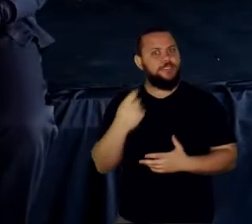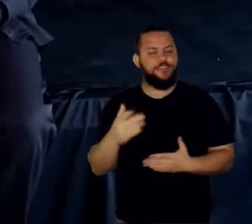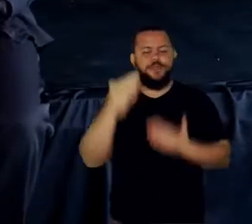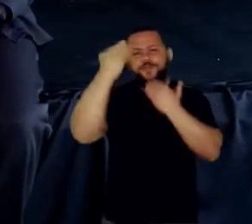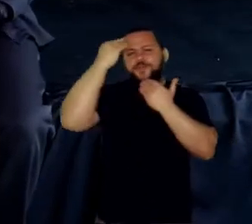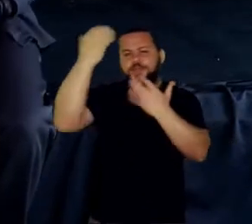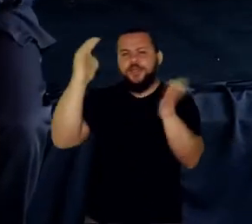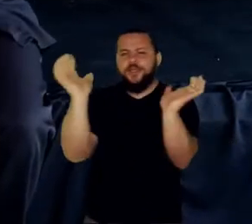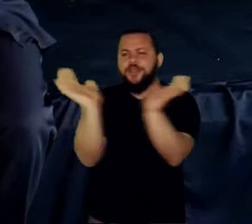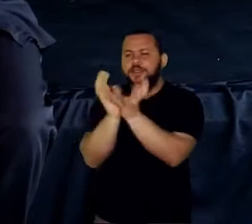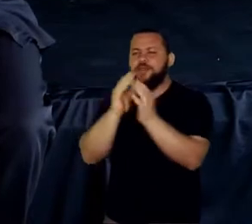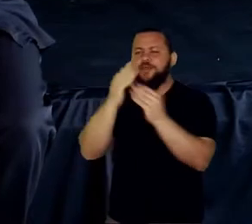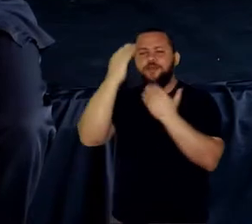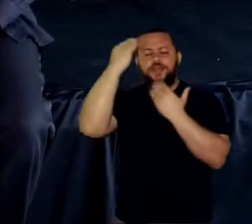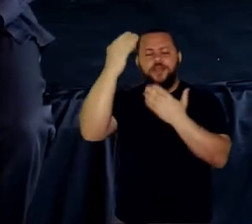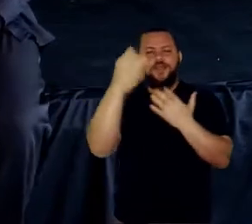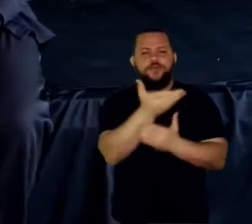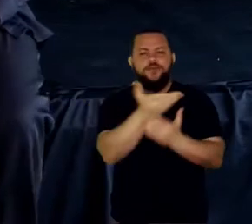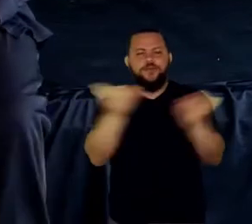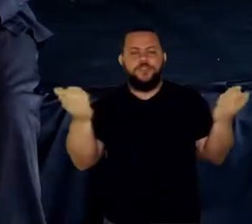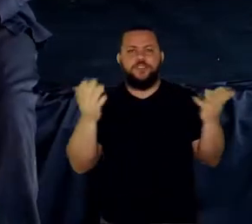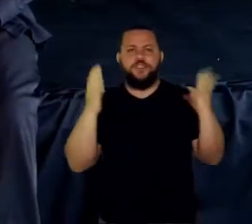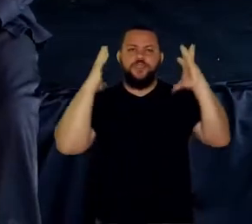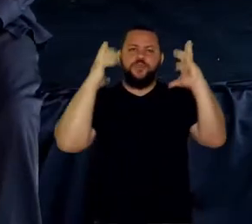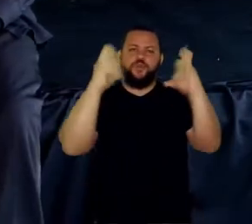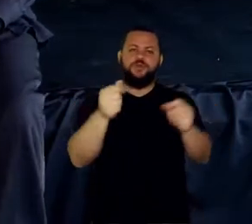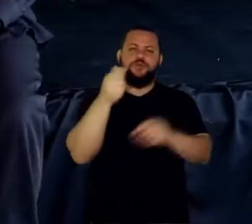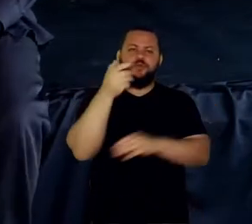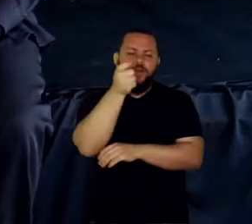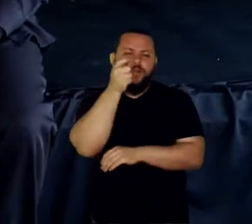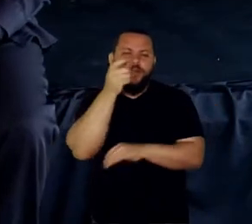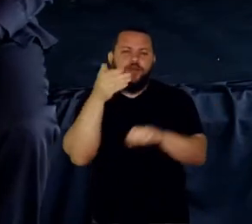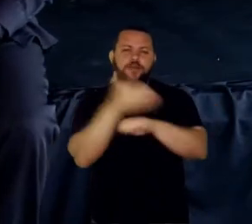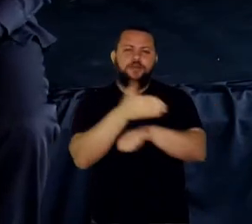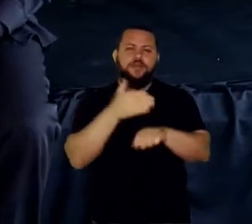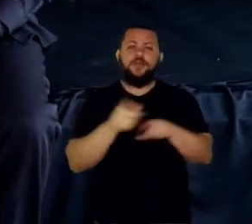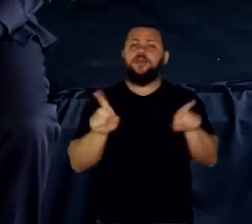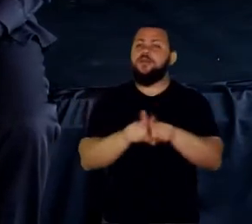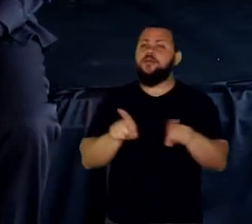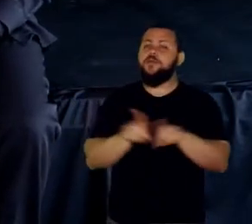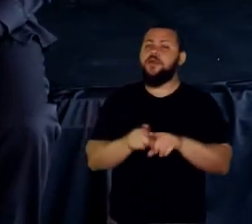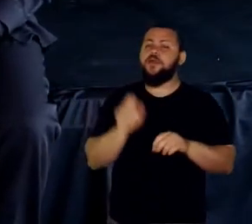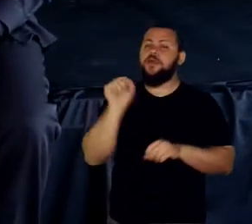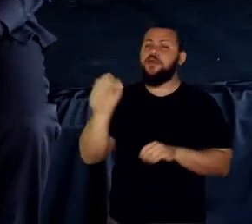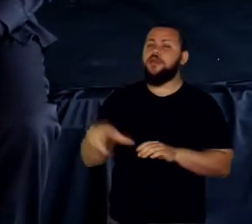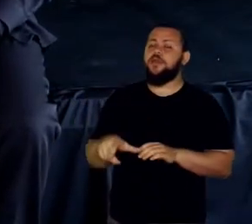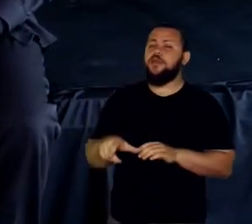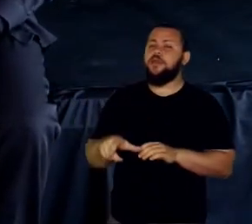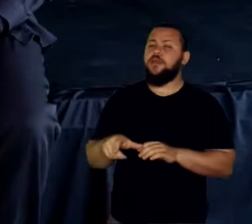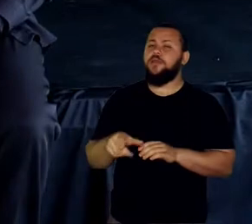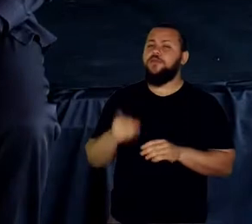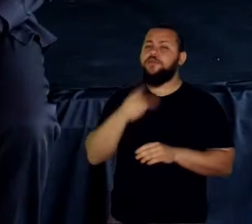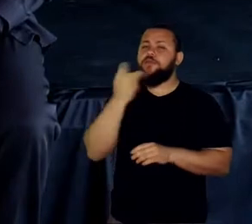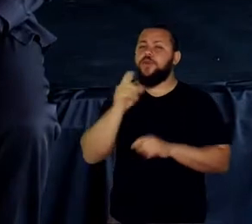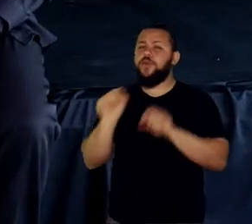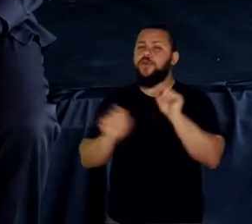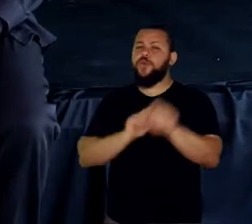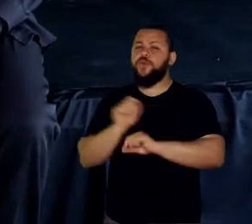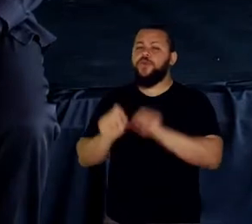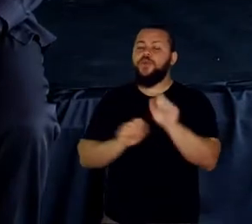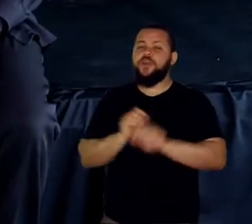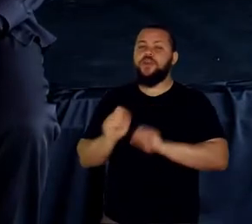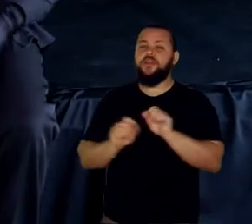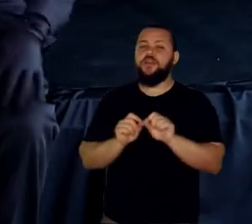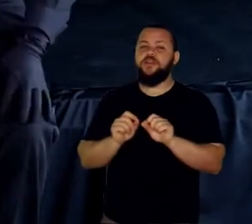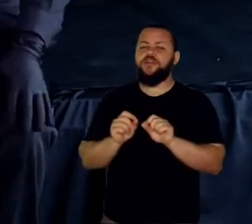Obrigada, produção. Todos que estão aqui. E vamos falar o quê? Vamos hoje falar alguma